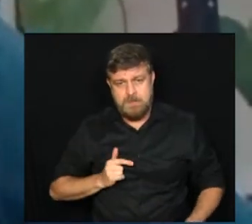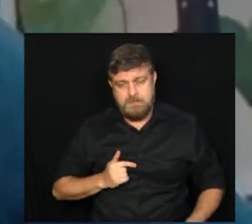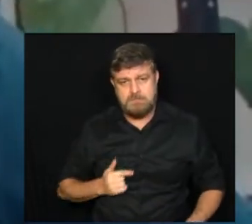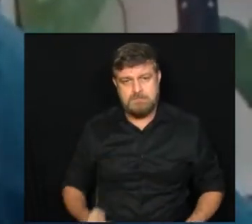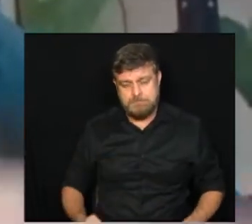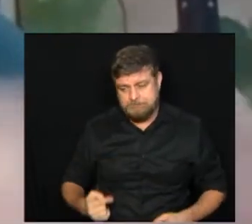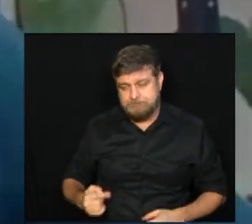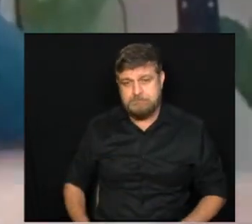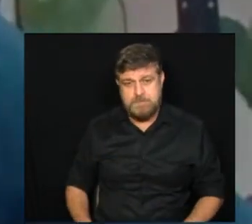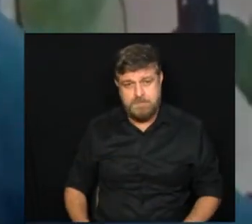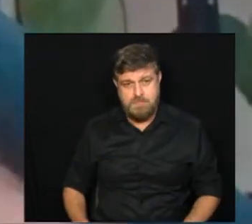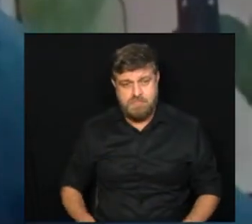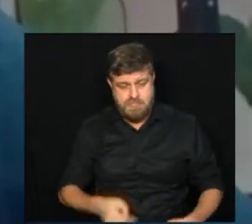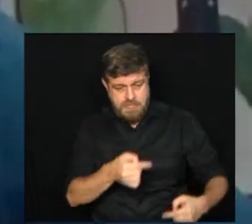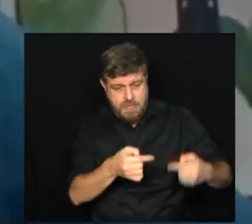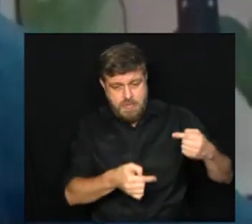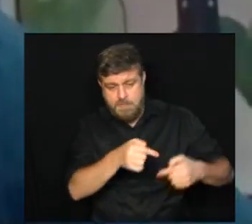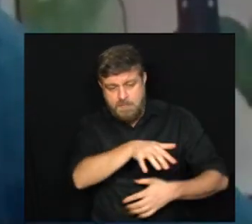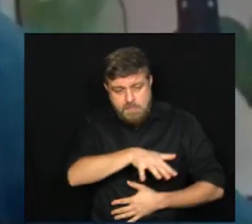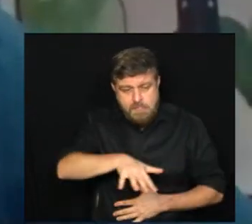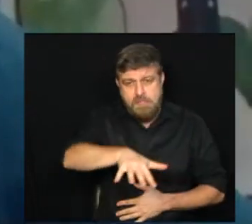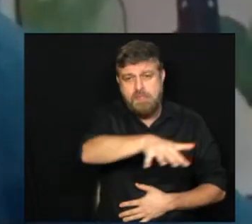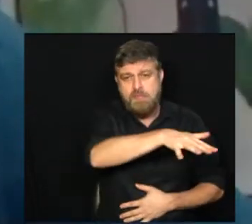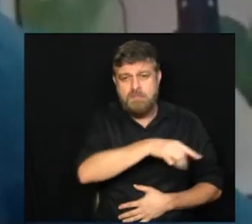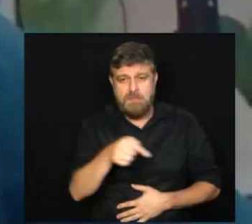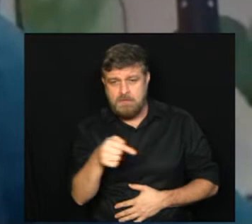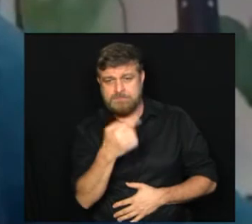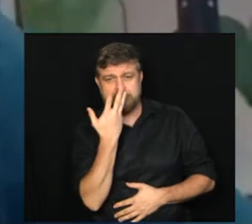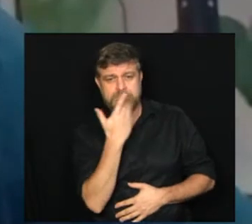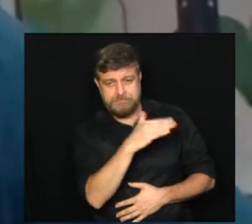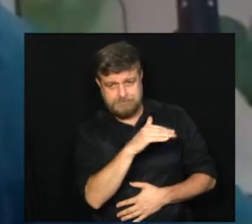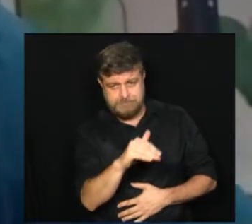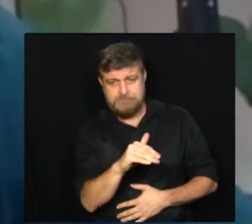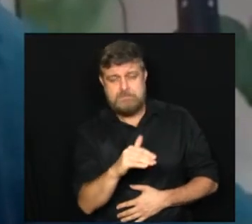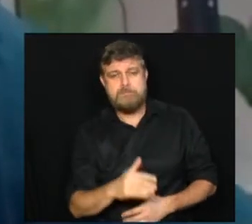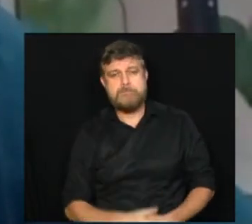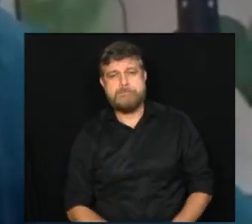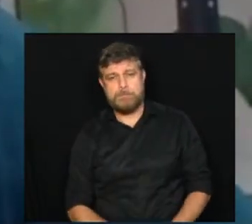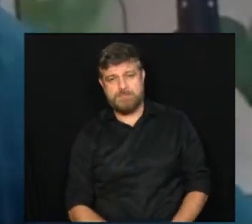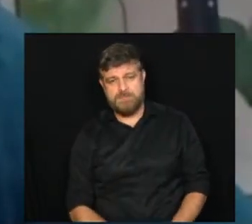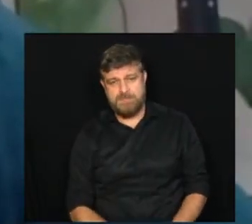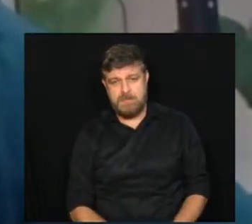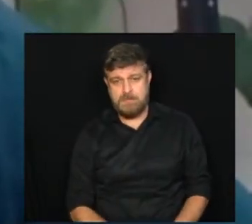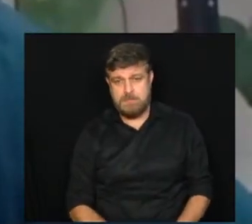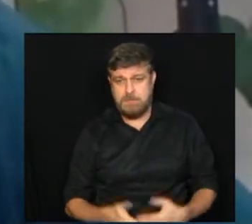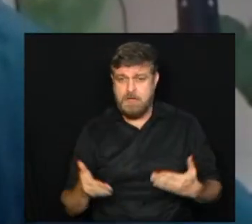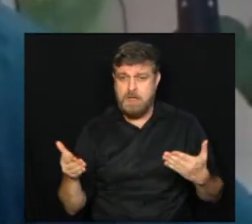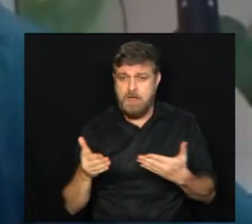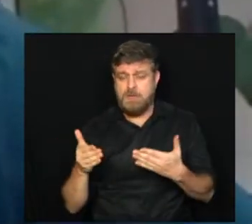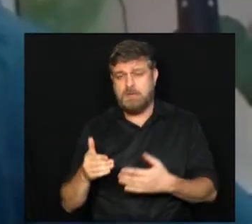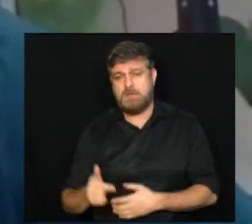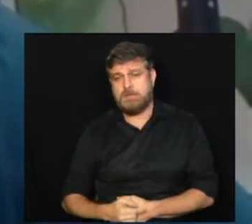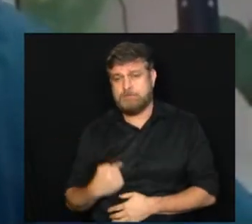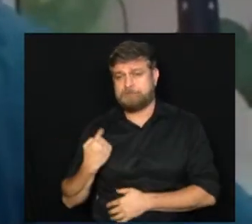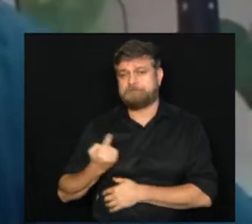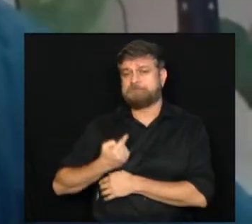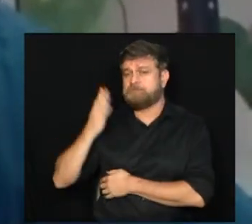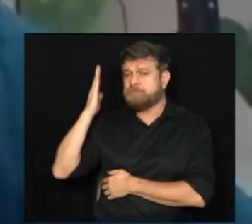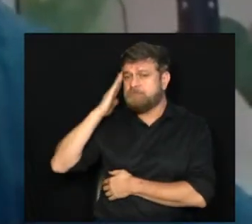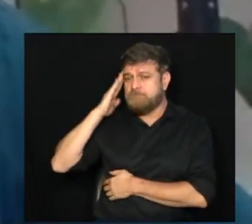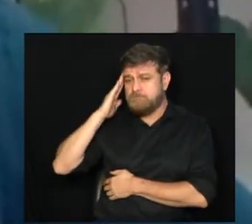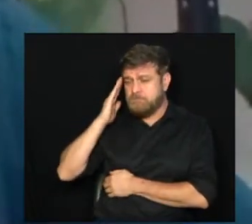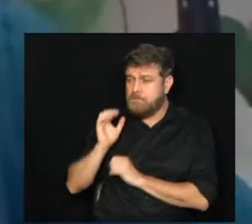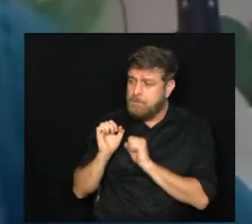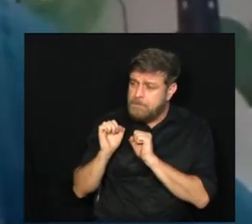combinação da discussão do território e da infância. Agora, e nos dizer também se é